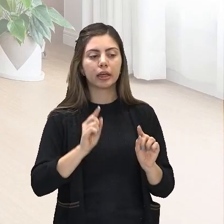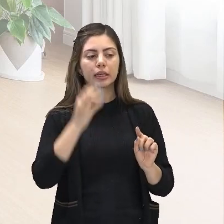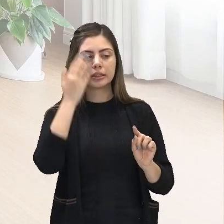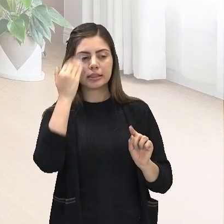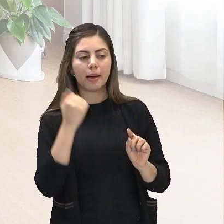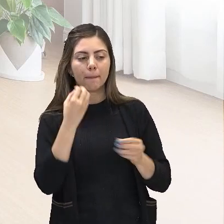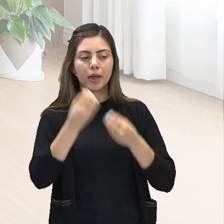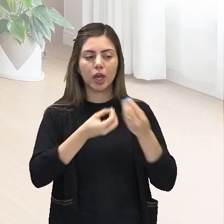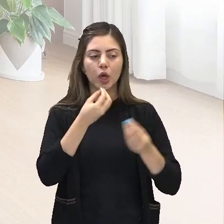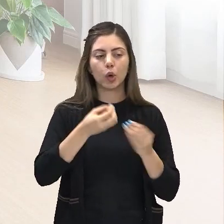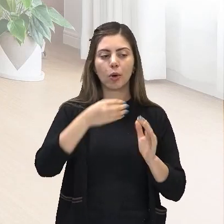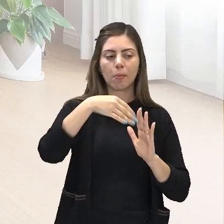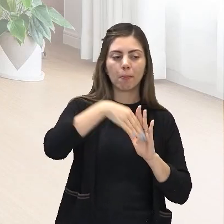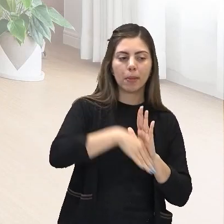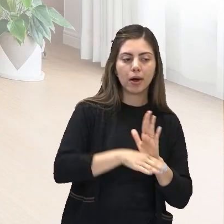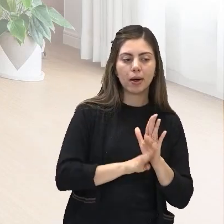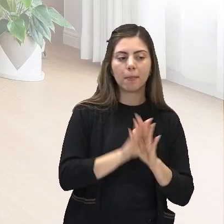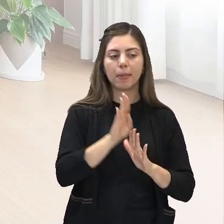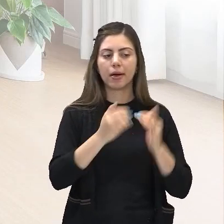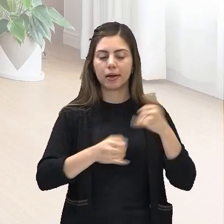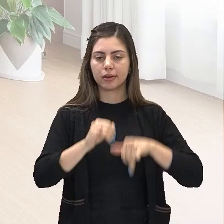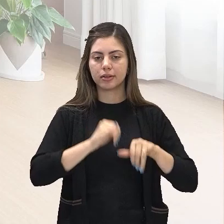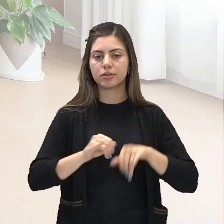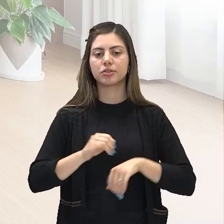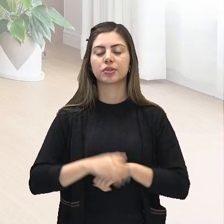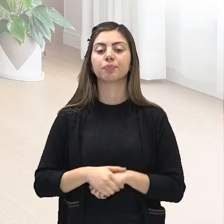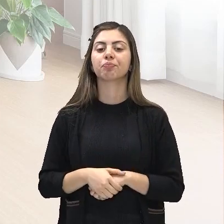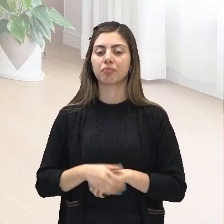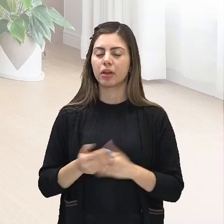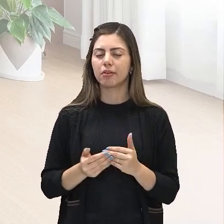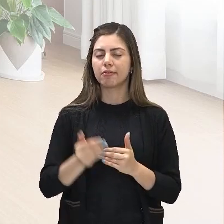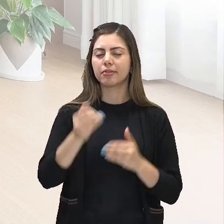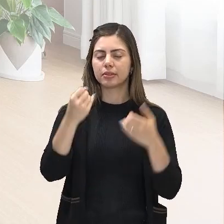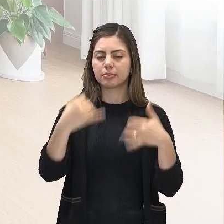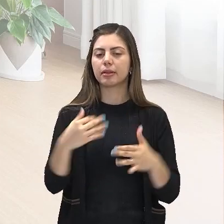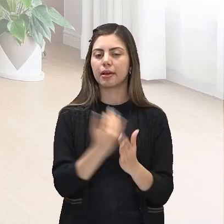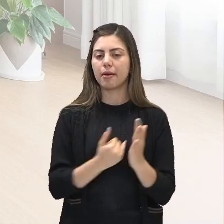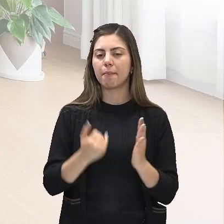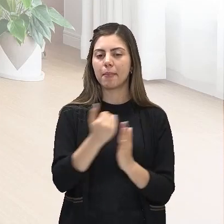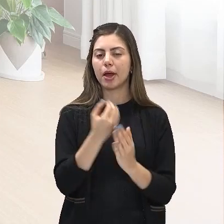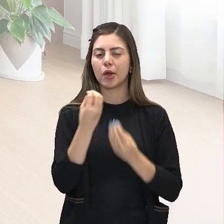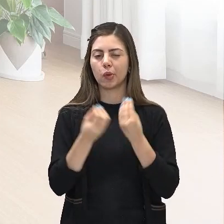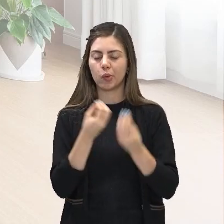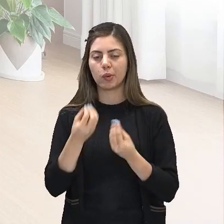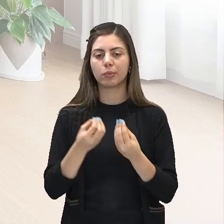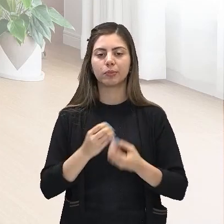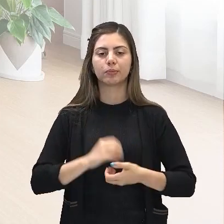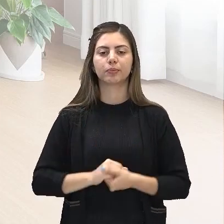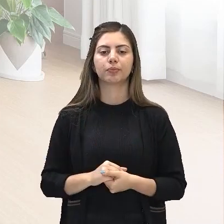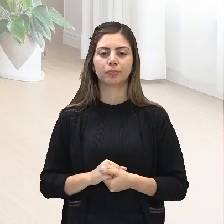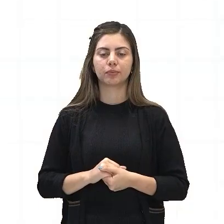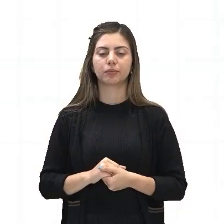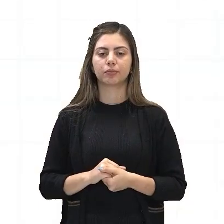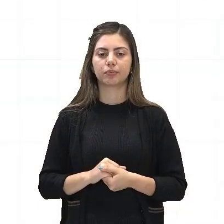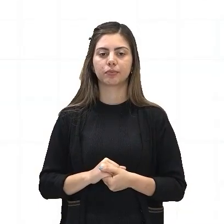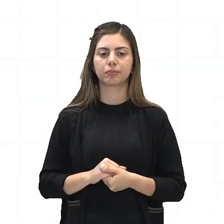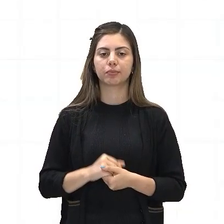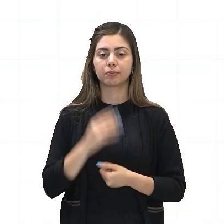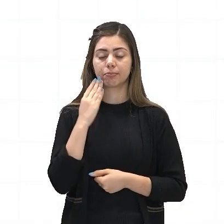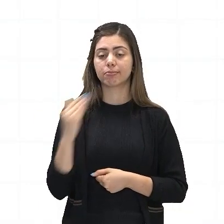estão classificados aí esses equipamentos, vamos falar sobre potência, por exemplo. Vamos observar mais informações aí na nossa próxima